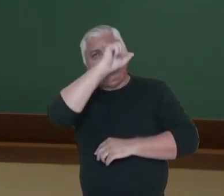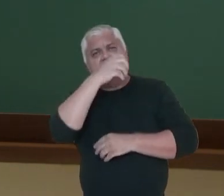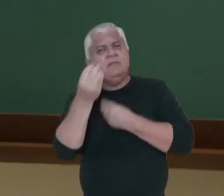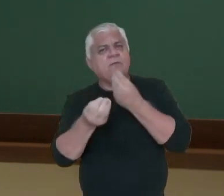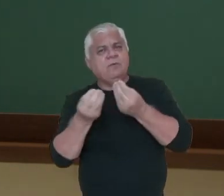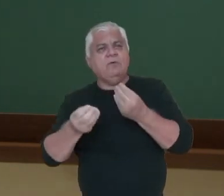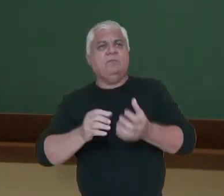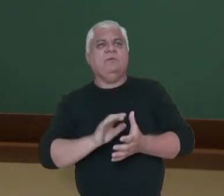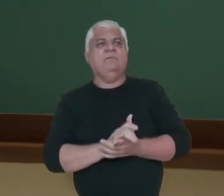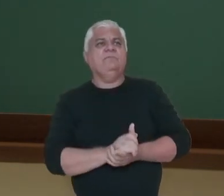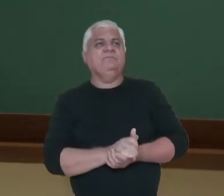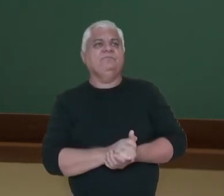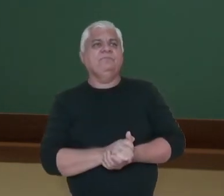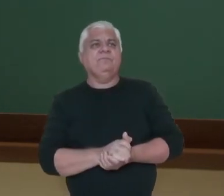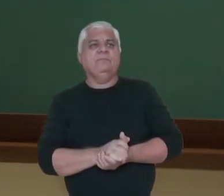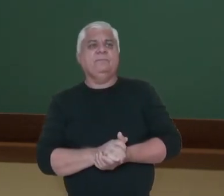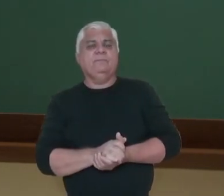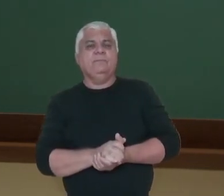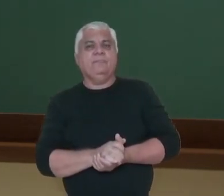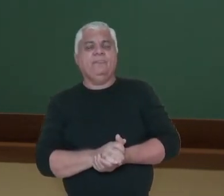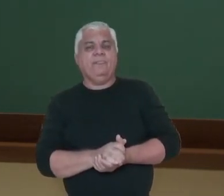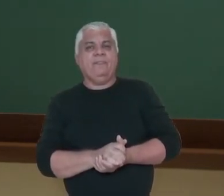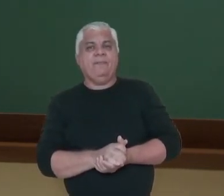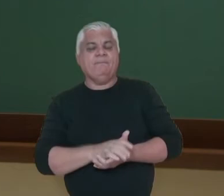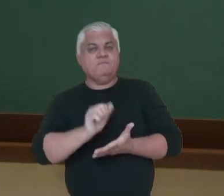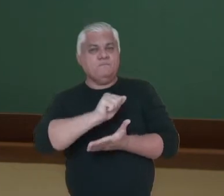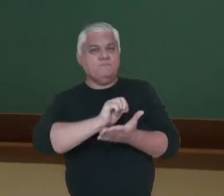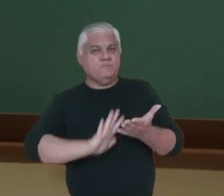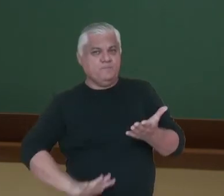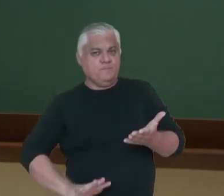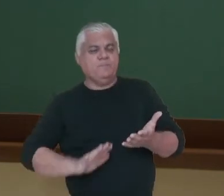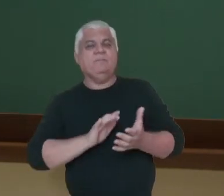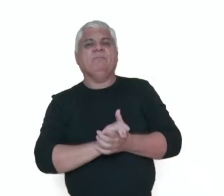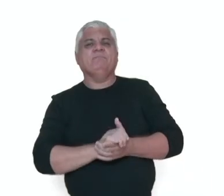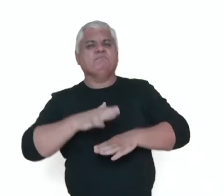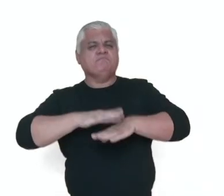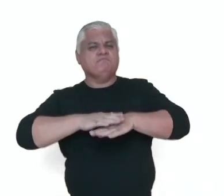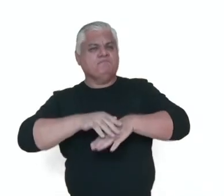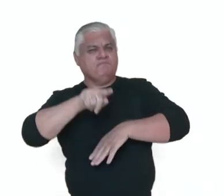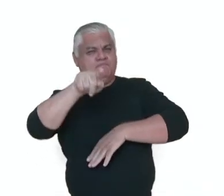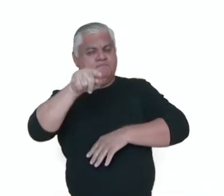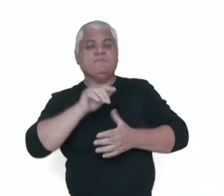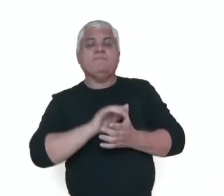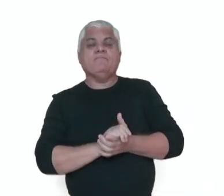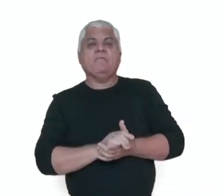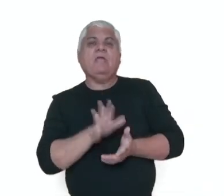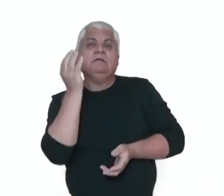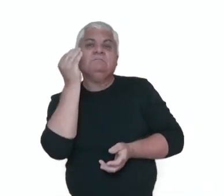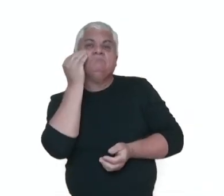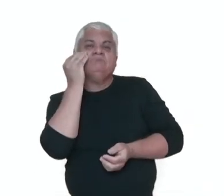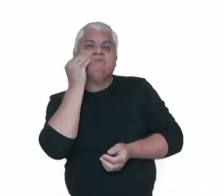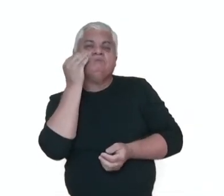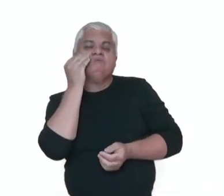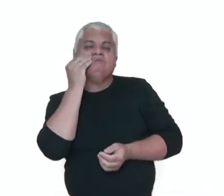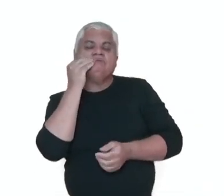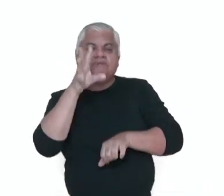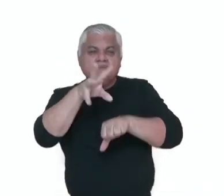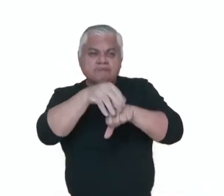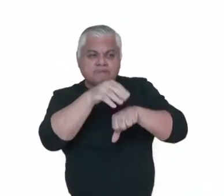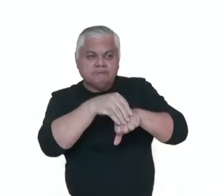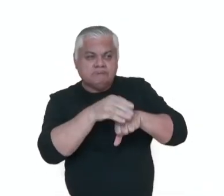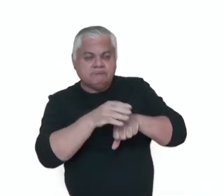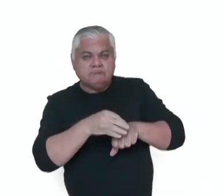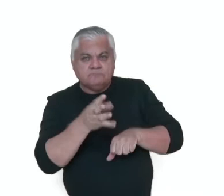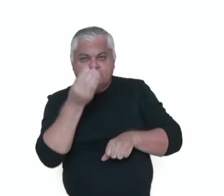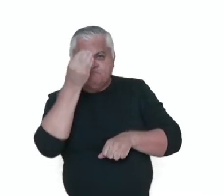reflexões. Vamos para a nossa atividade de mão na massa. Vamos testar nossos conhecimentos sobre o que estudamos, que